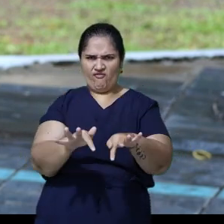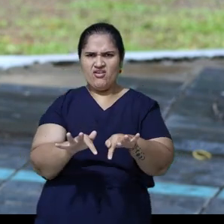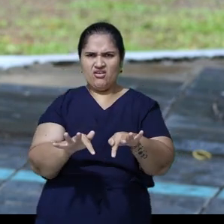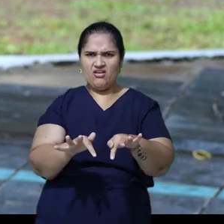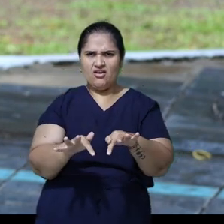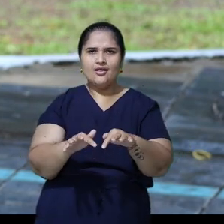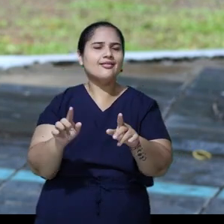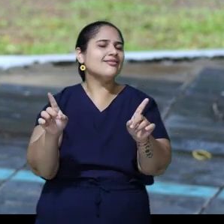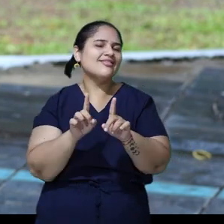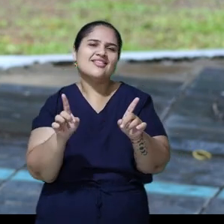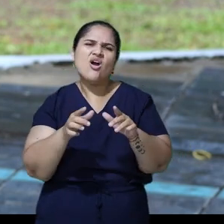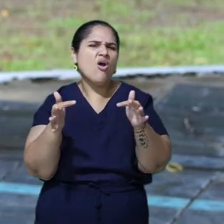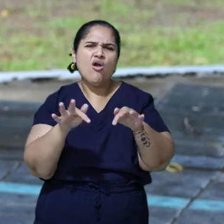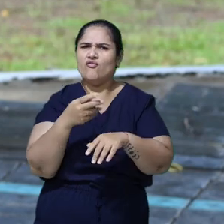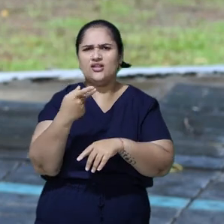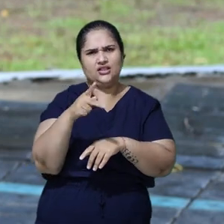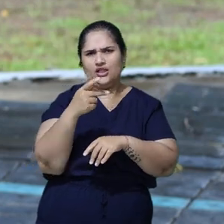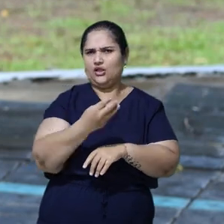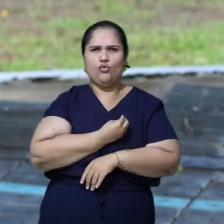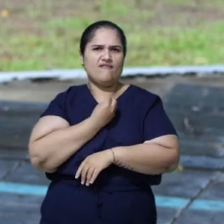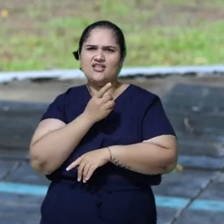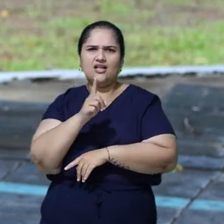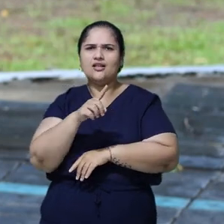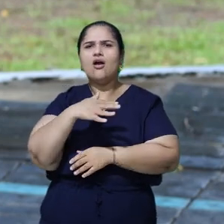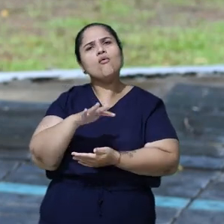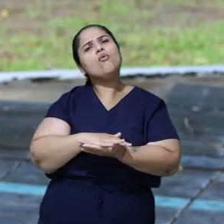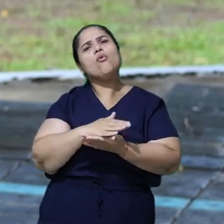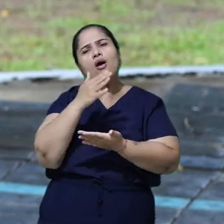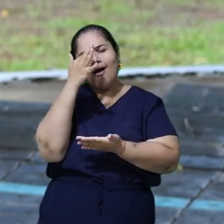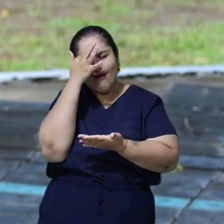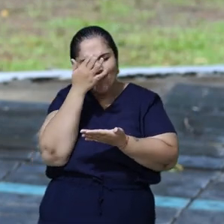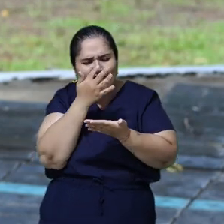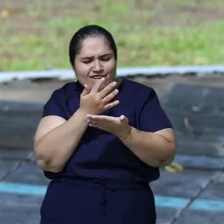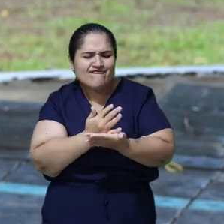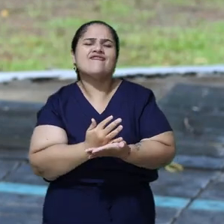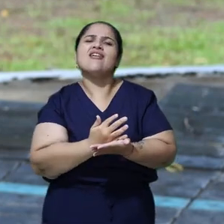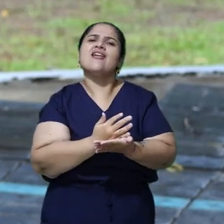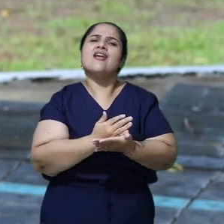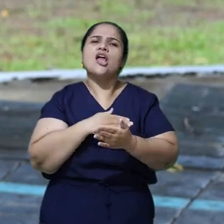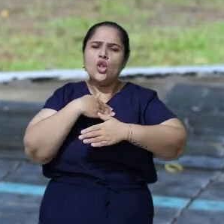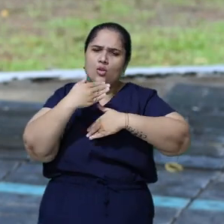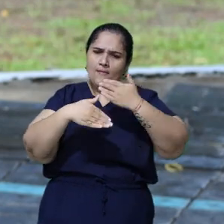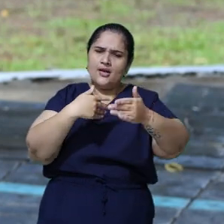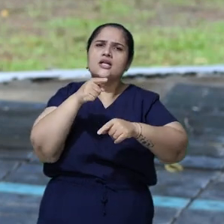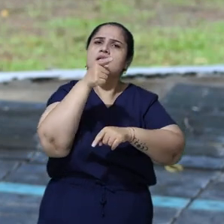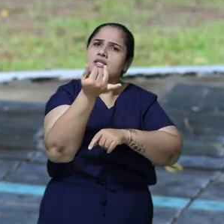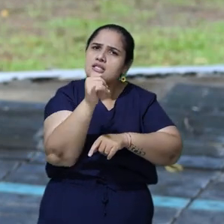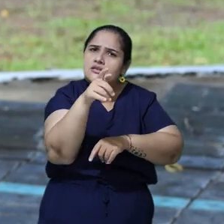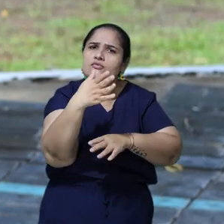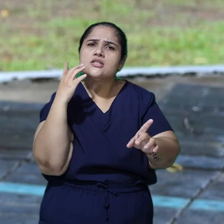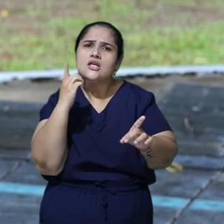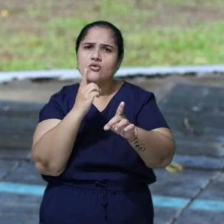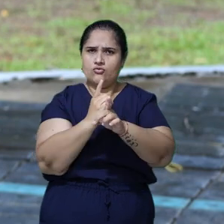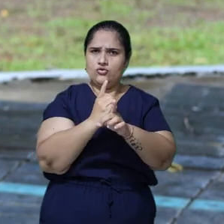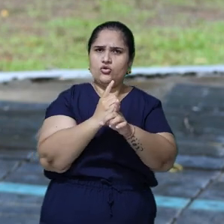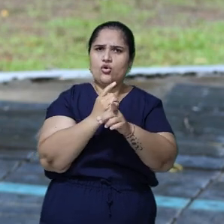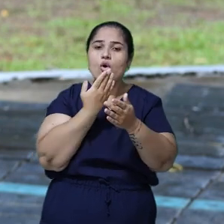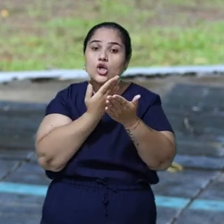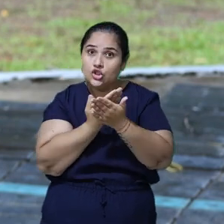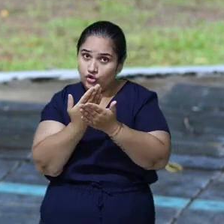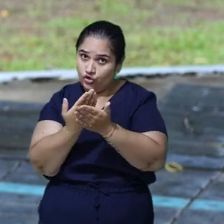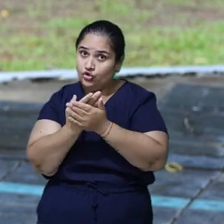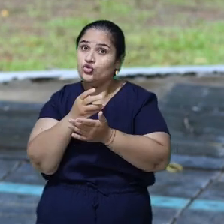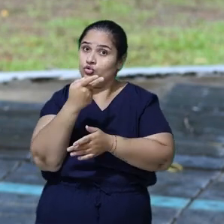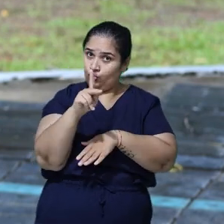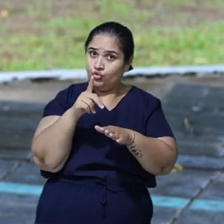ser mais o fim da tua vida. Confie no processo. Se você descobriu, estude a sua doença, porque foi isso que eu